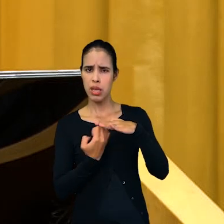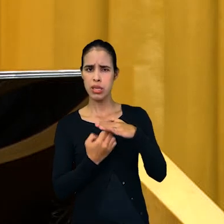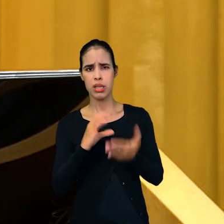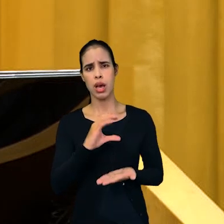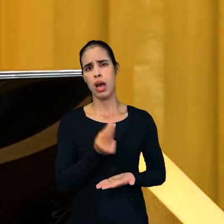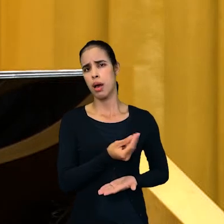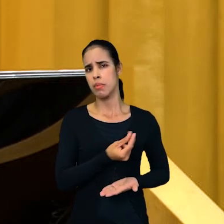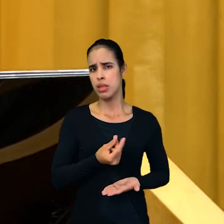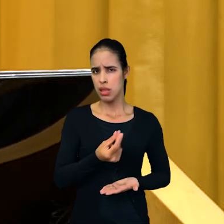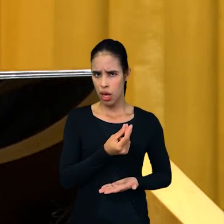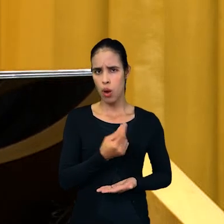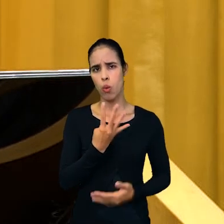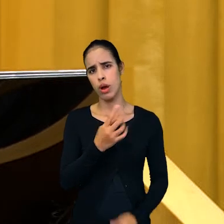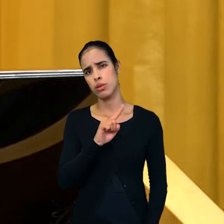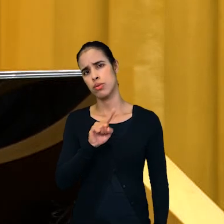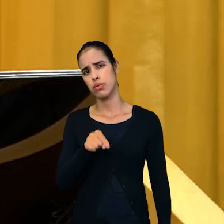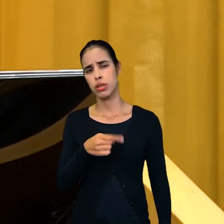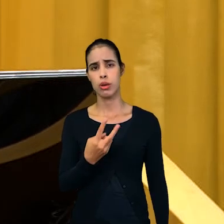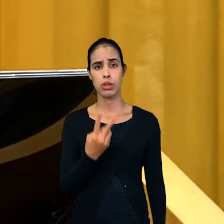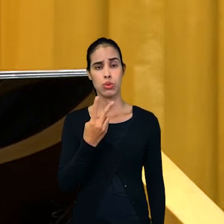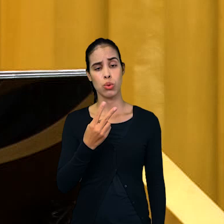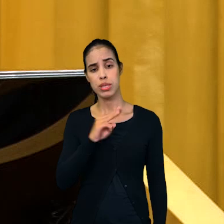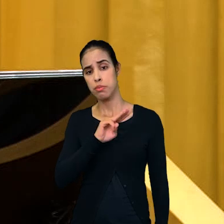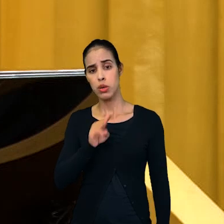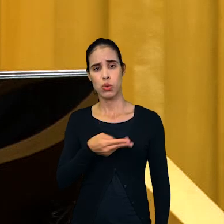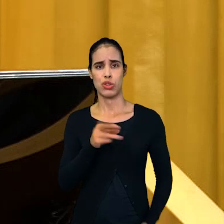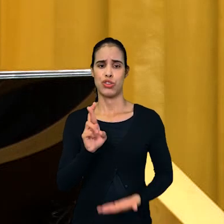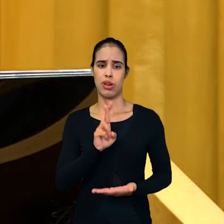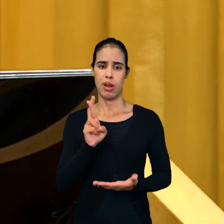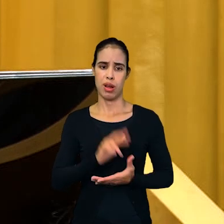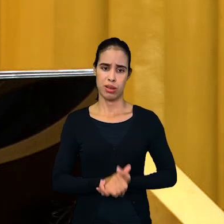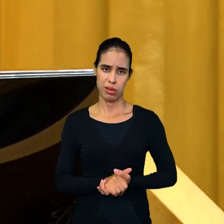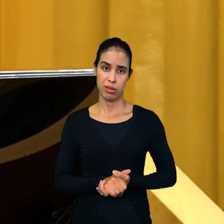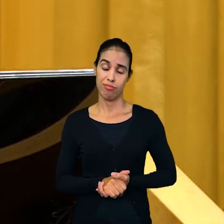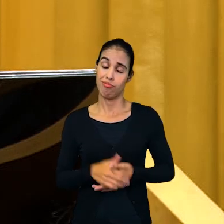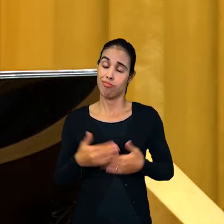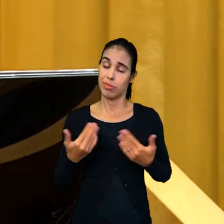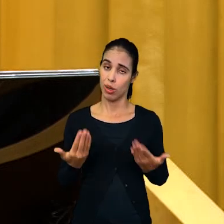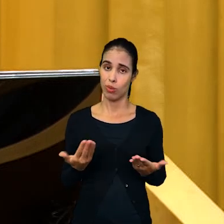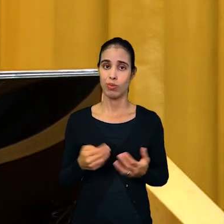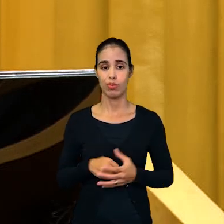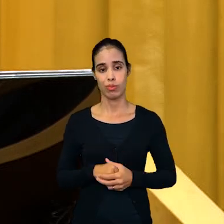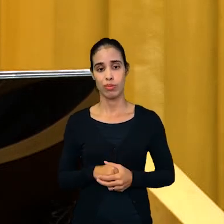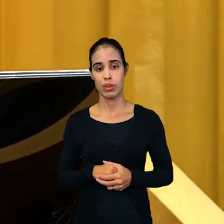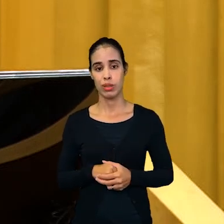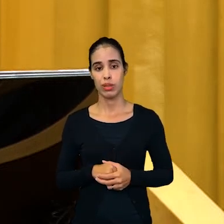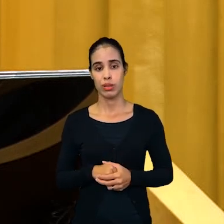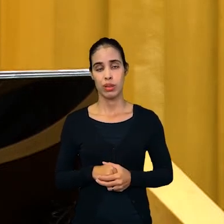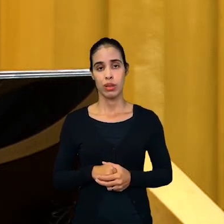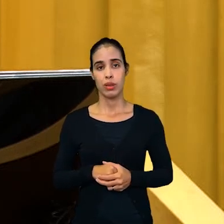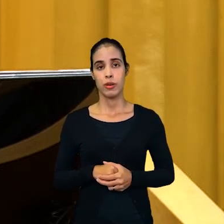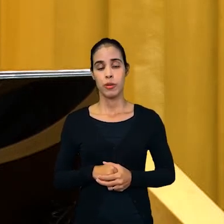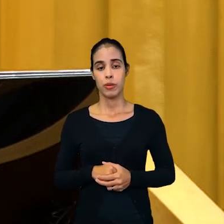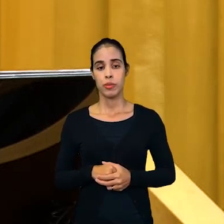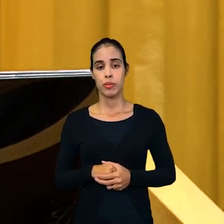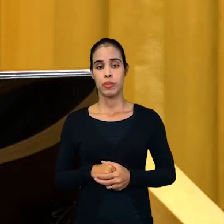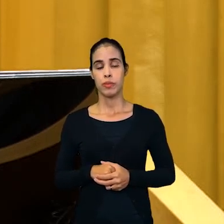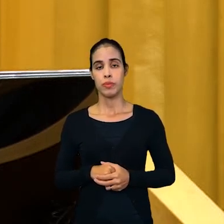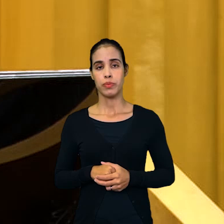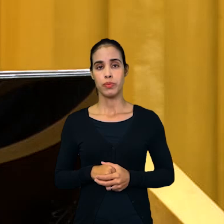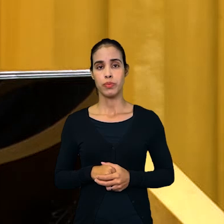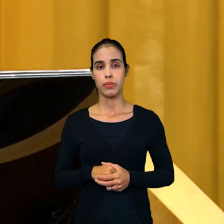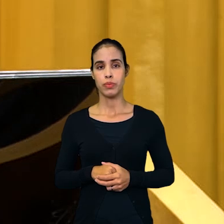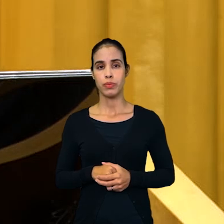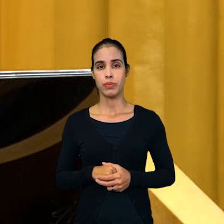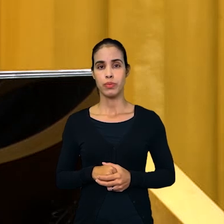tem um capital social de 4,2 milhões de reais. Ou seja, não se trata